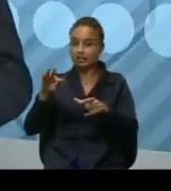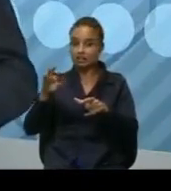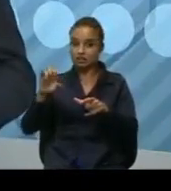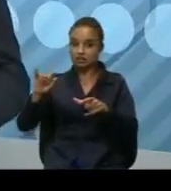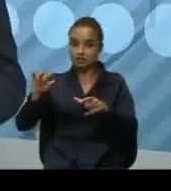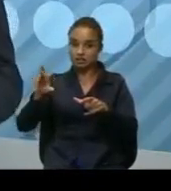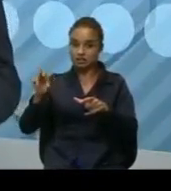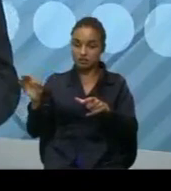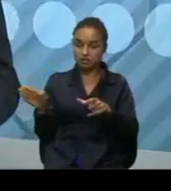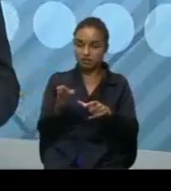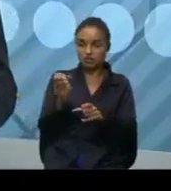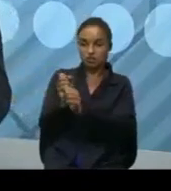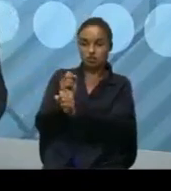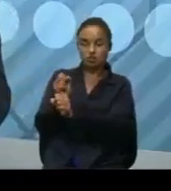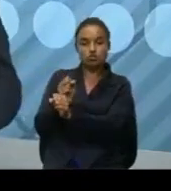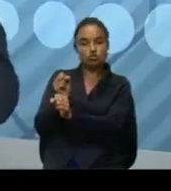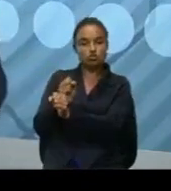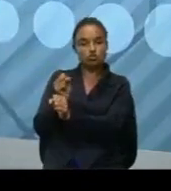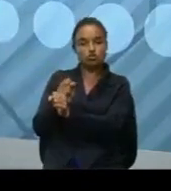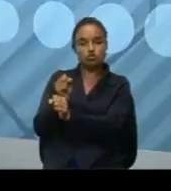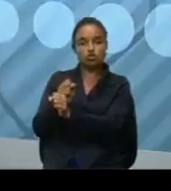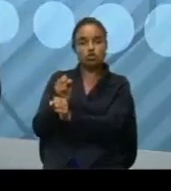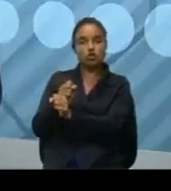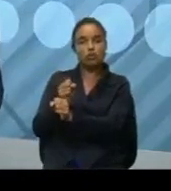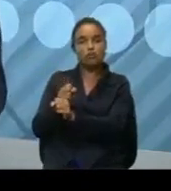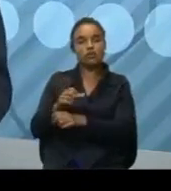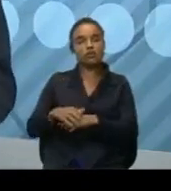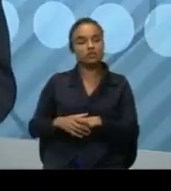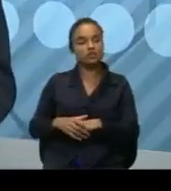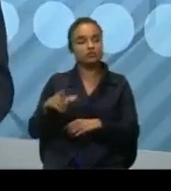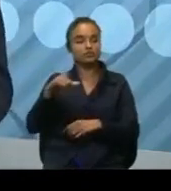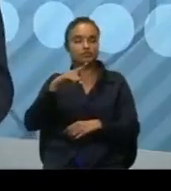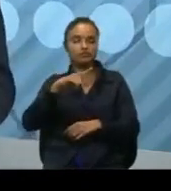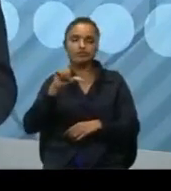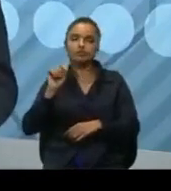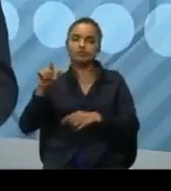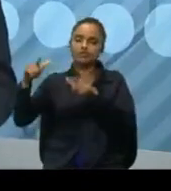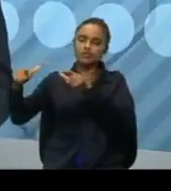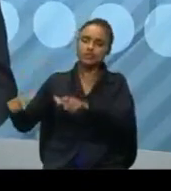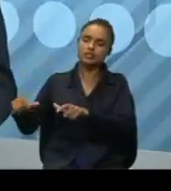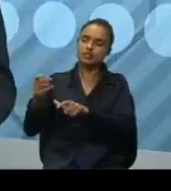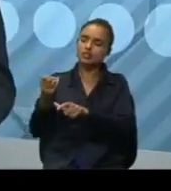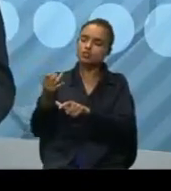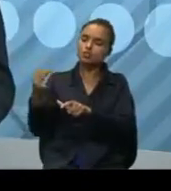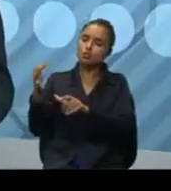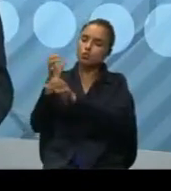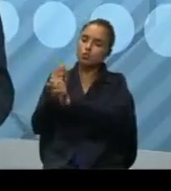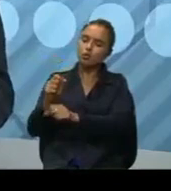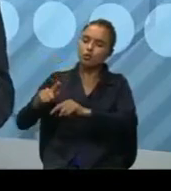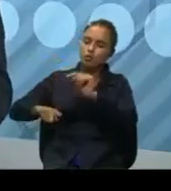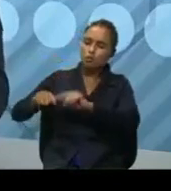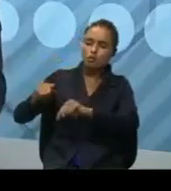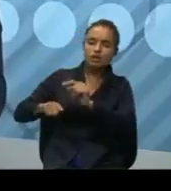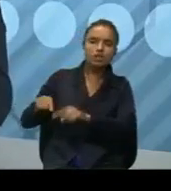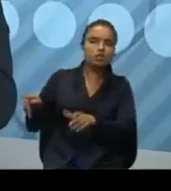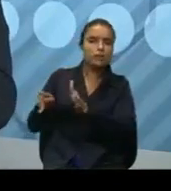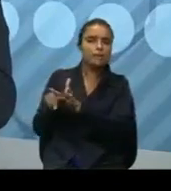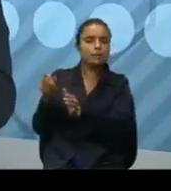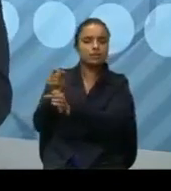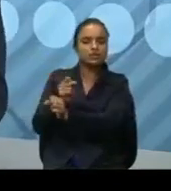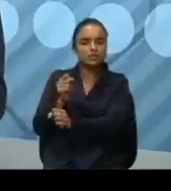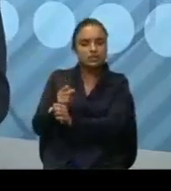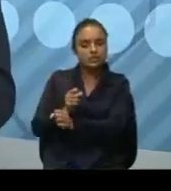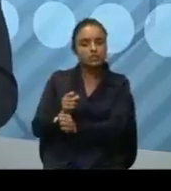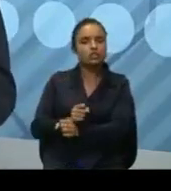melhor, vai dimensionar a quantidade de materiais que você tem na sua obra e onde eles vão ficar